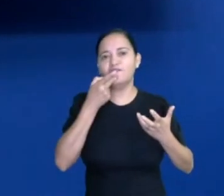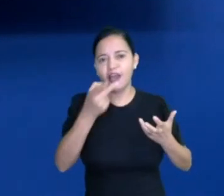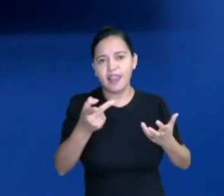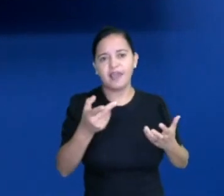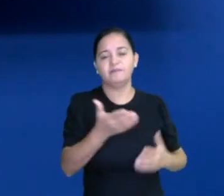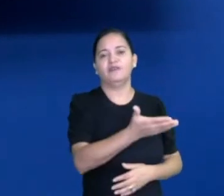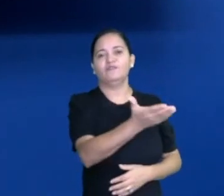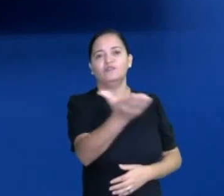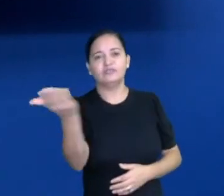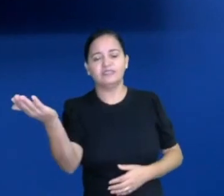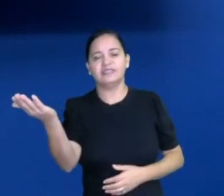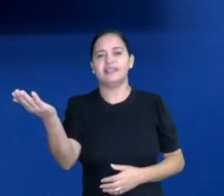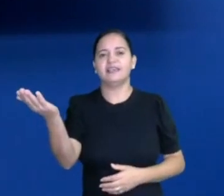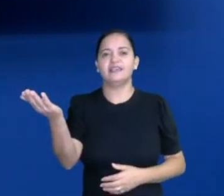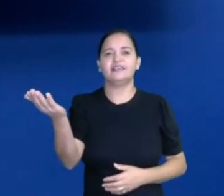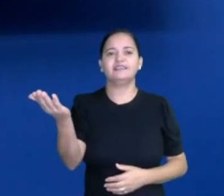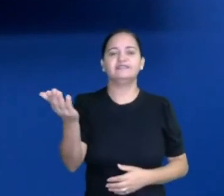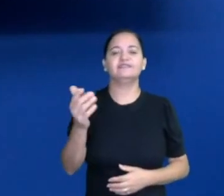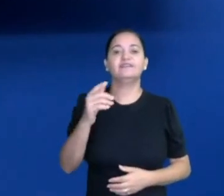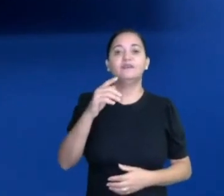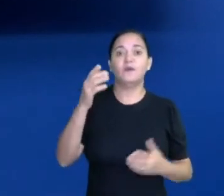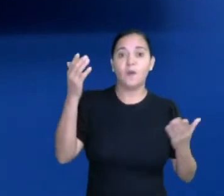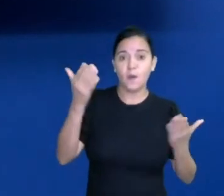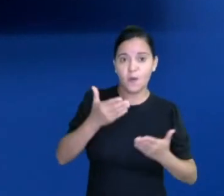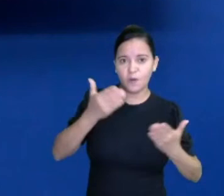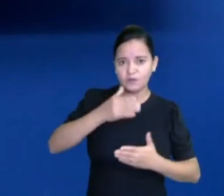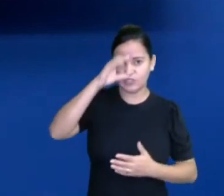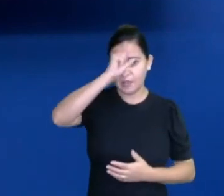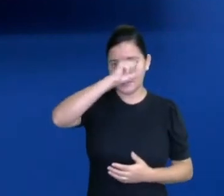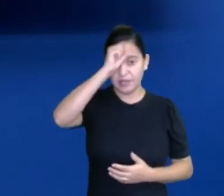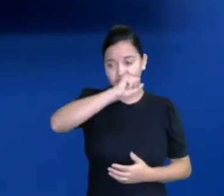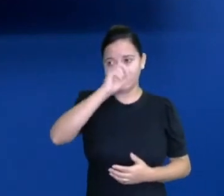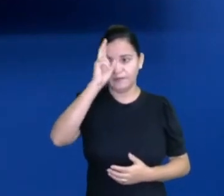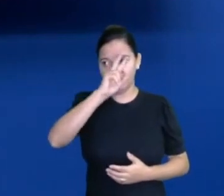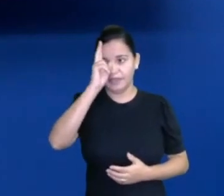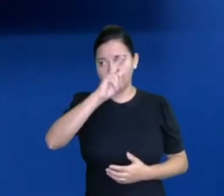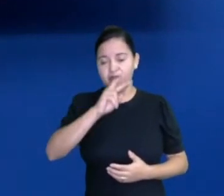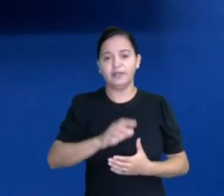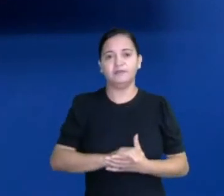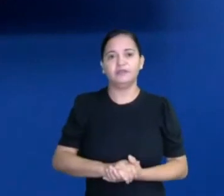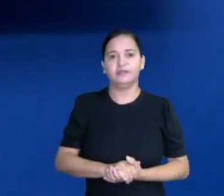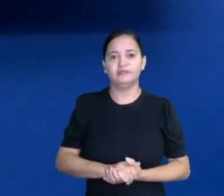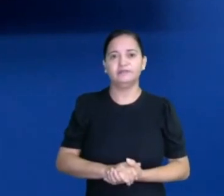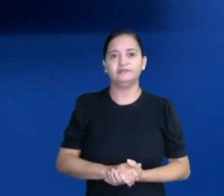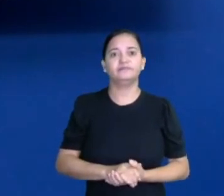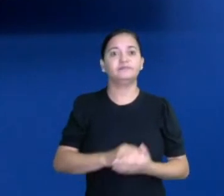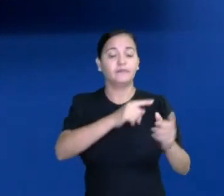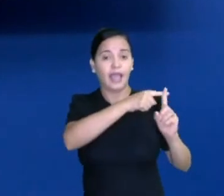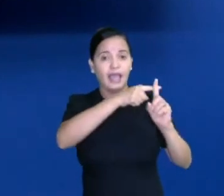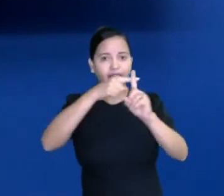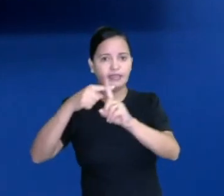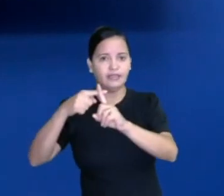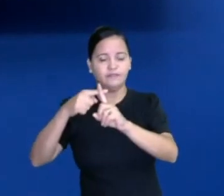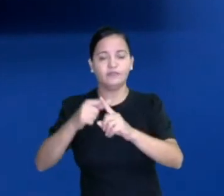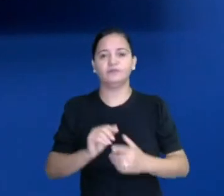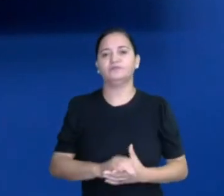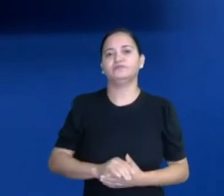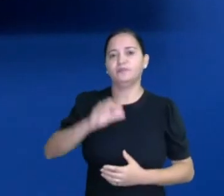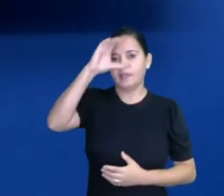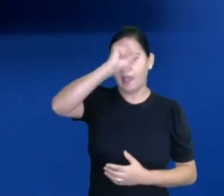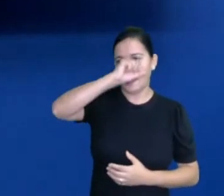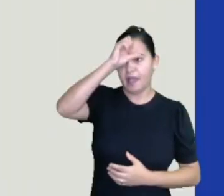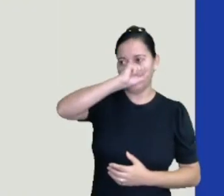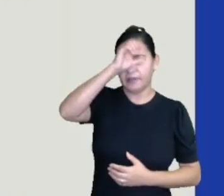falar com vocês e deixar aí o recadinho do que a gente aprendeu hoje. Guarda isso aí, tá? Problemas do campo aditivo.